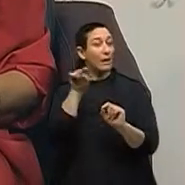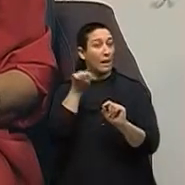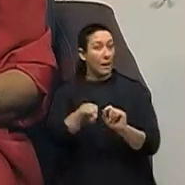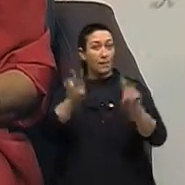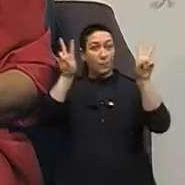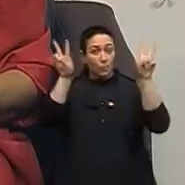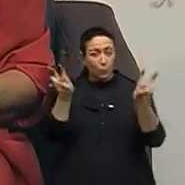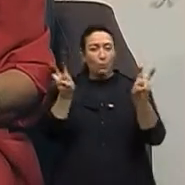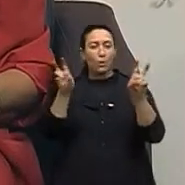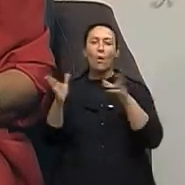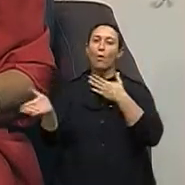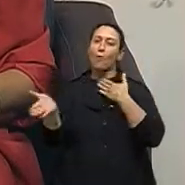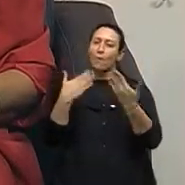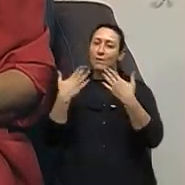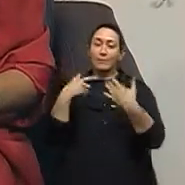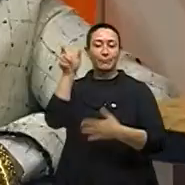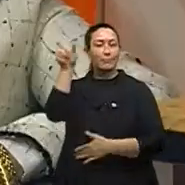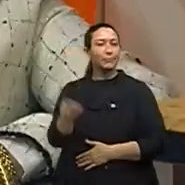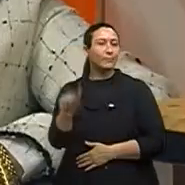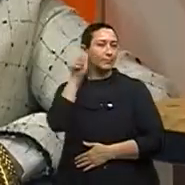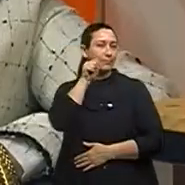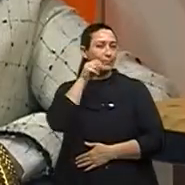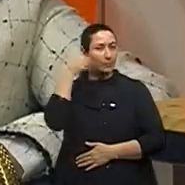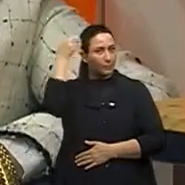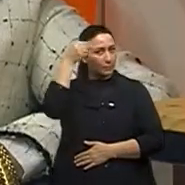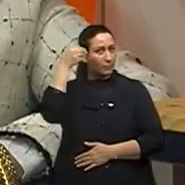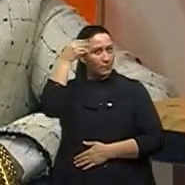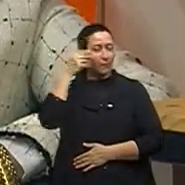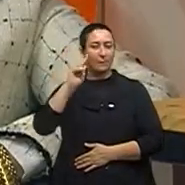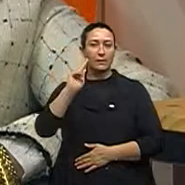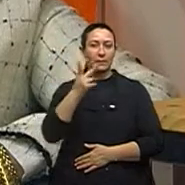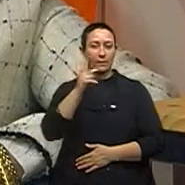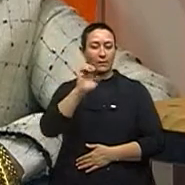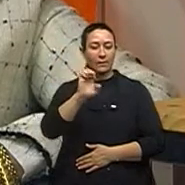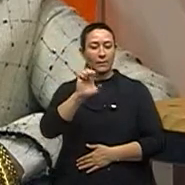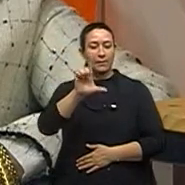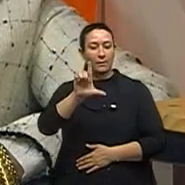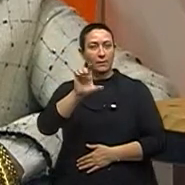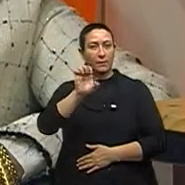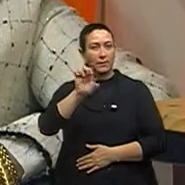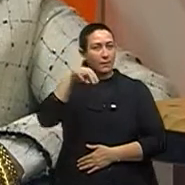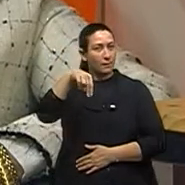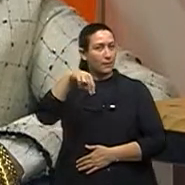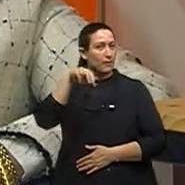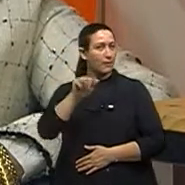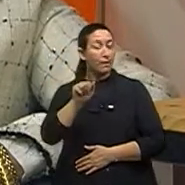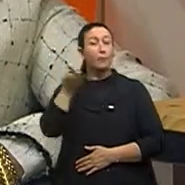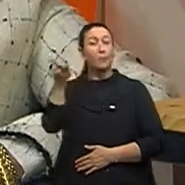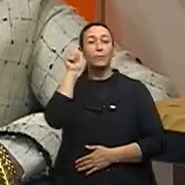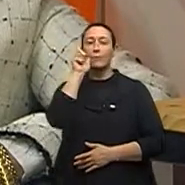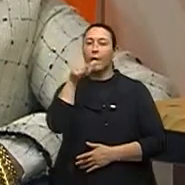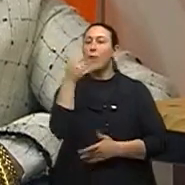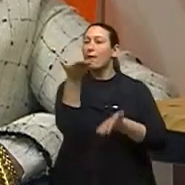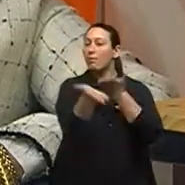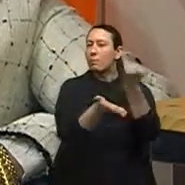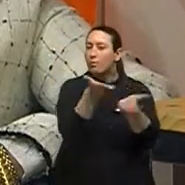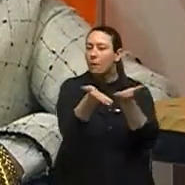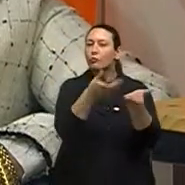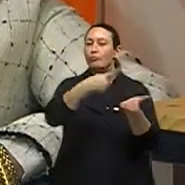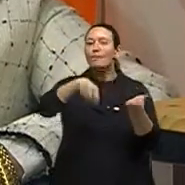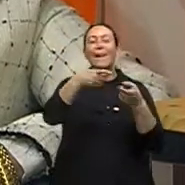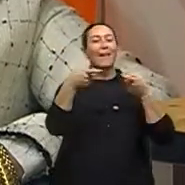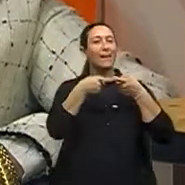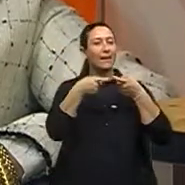questões eu converso com a psicóloga Elena balbinotti diretora do clã clínica de atendimento ao adulto maduro que também